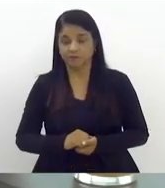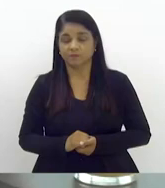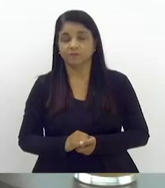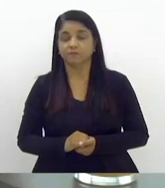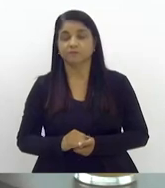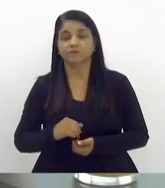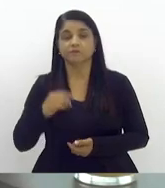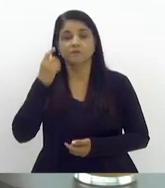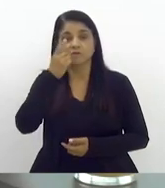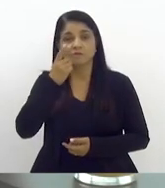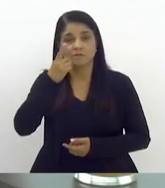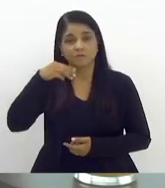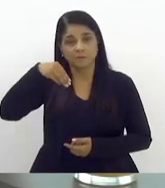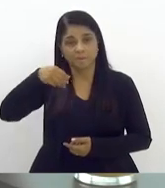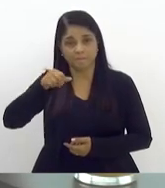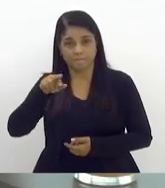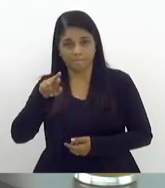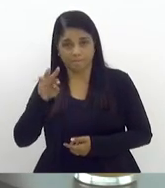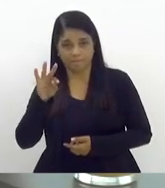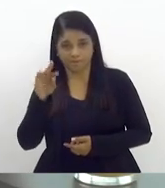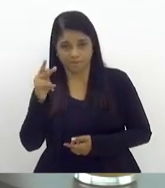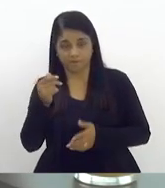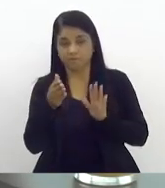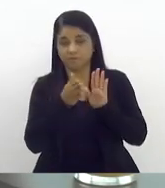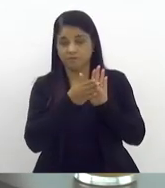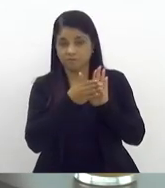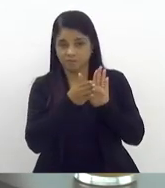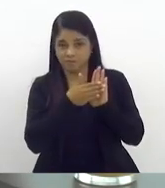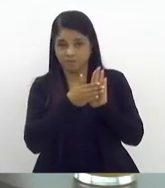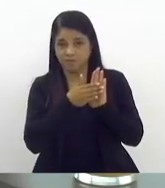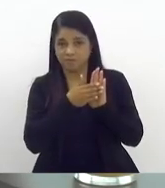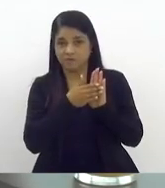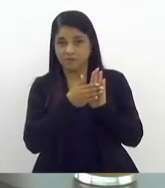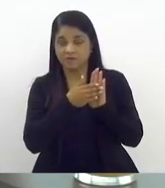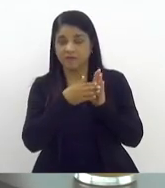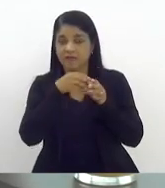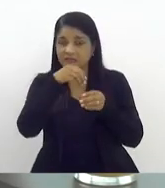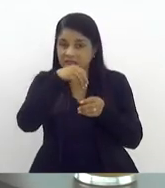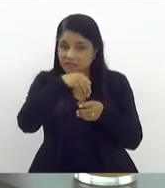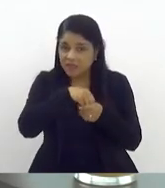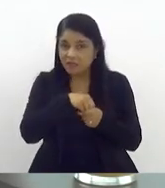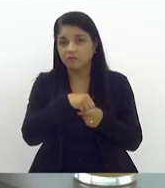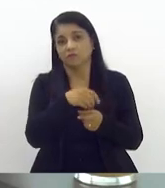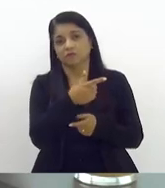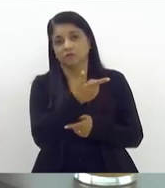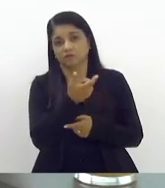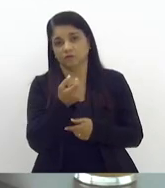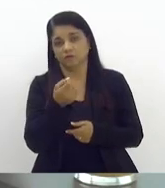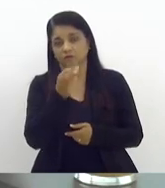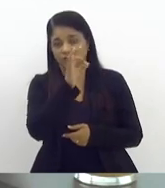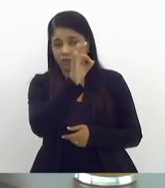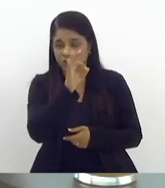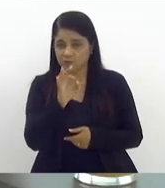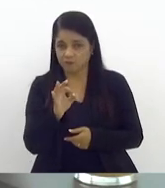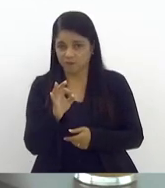deputada Marta propôs, o que ela propôs estava dentro desses 20%. Como